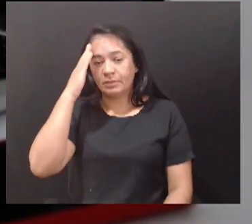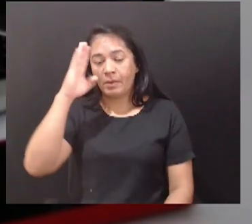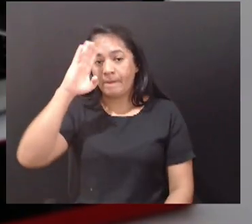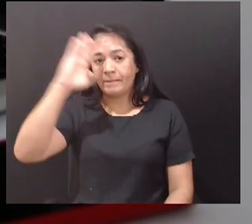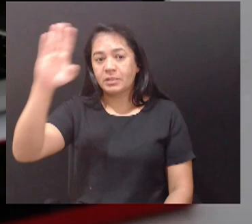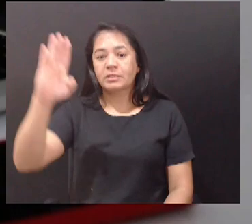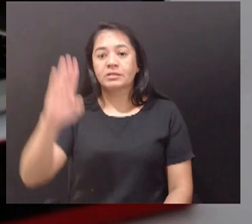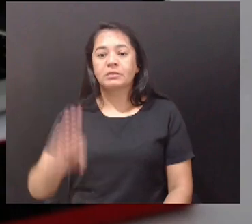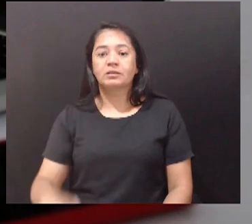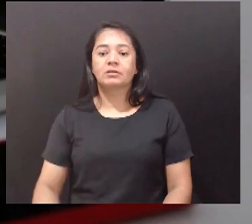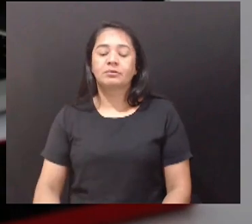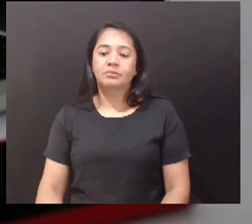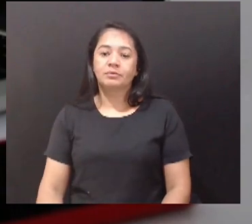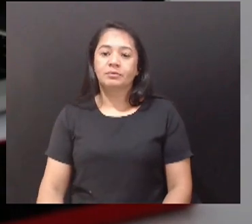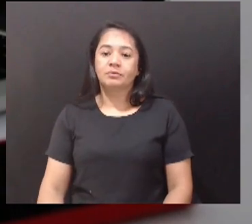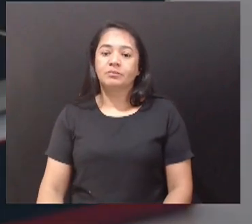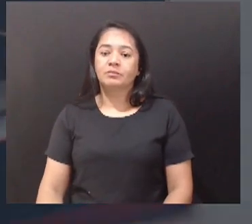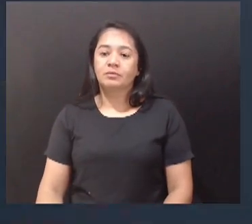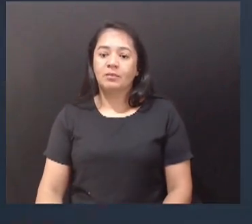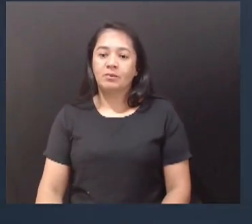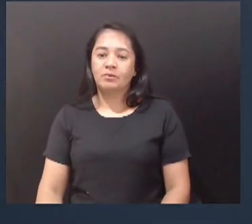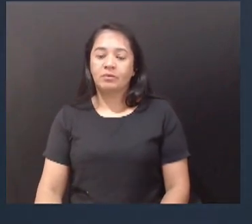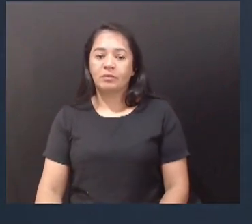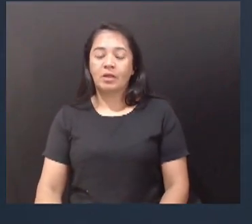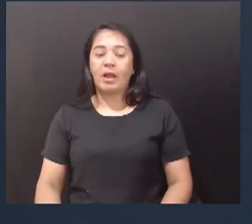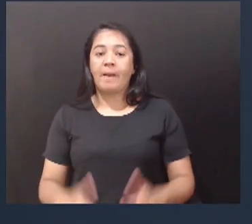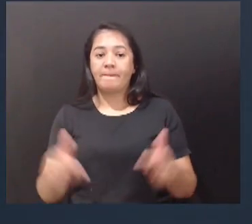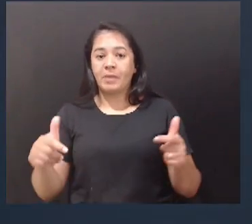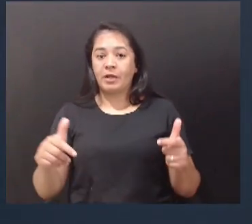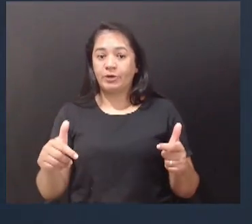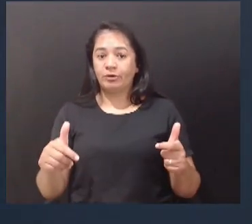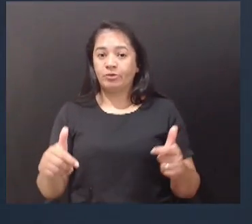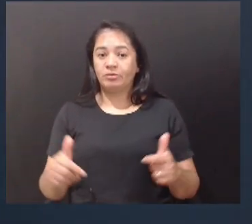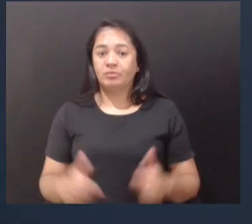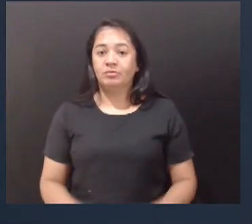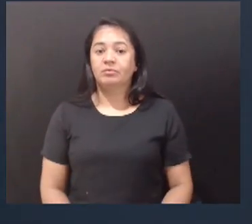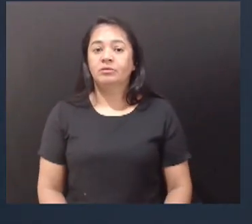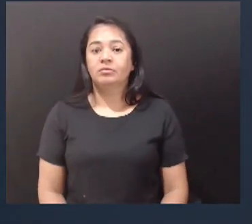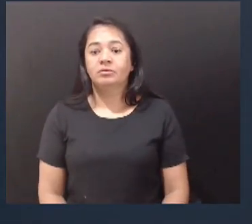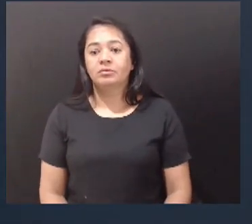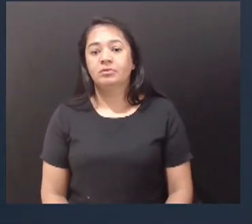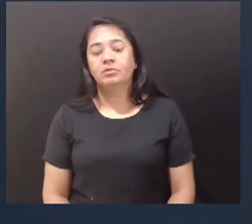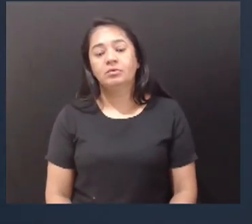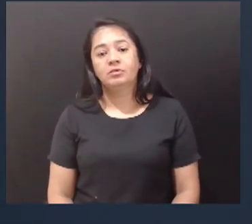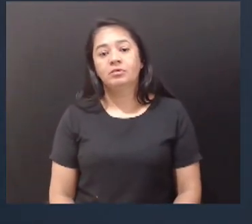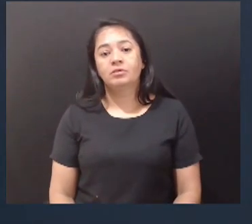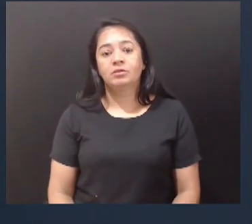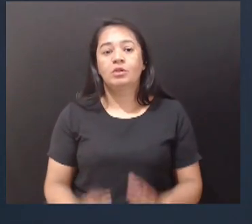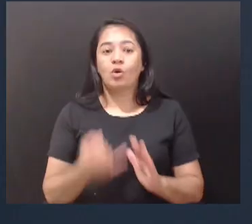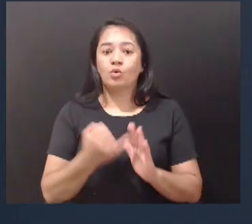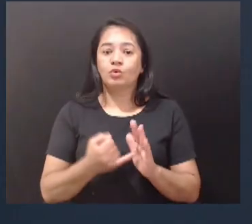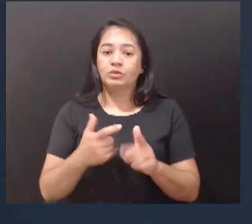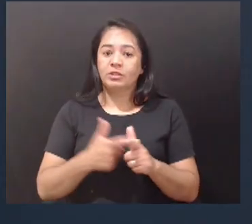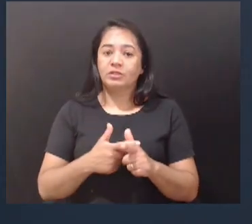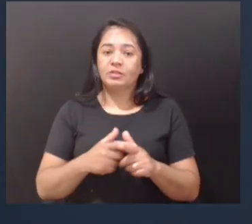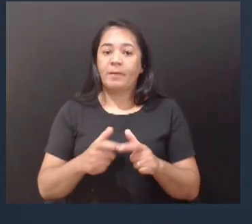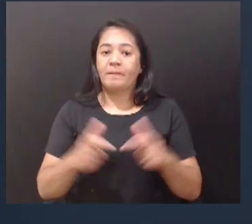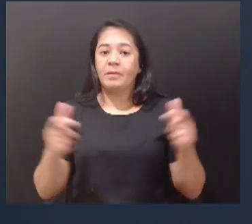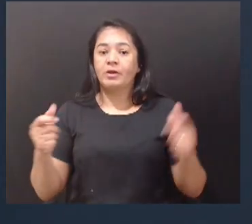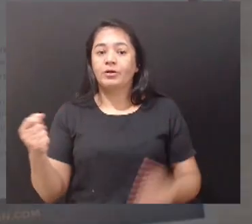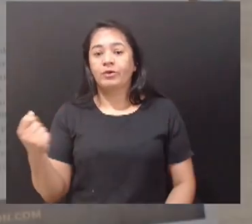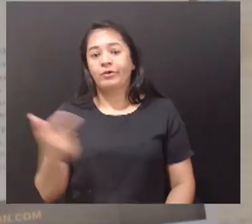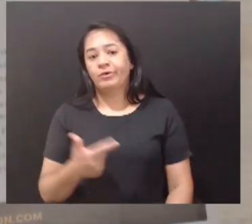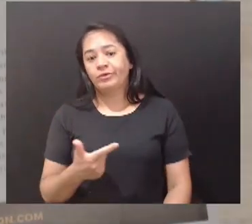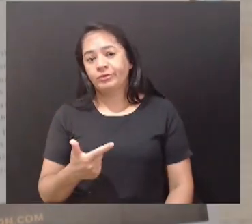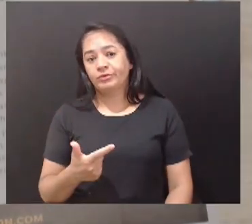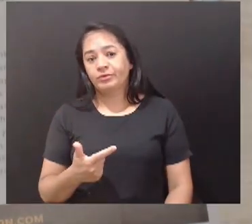em conta que, na maioria das vezes, é mais comum os juros da dívida ser maior do que os juros do rendimento dos investimentos. Então